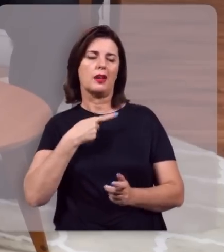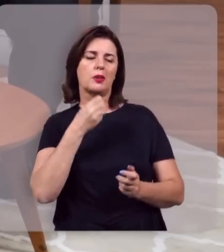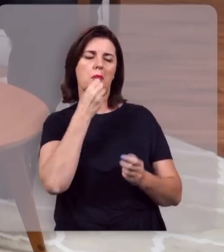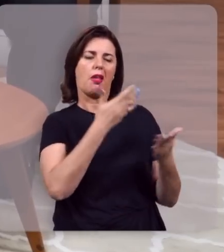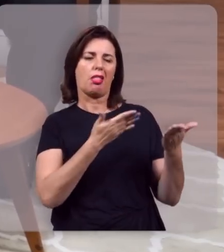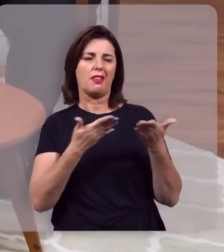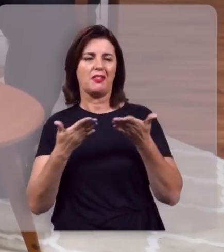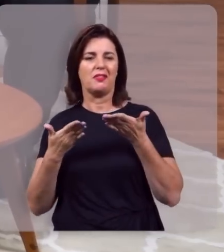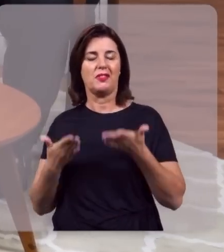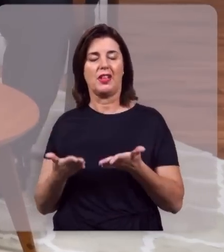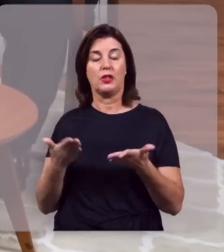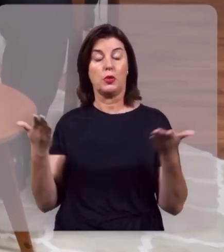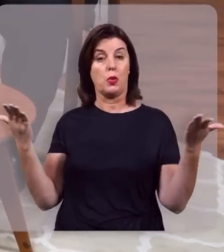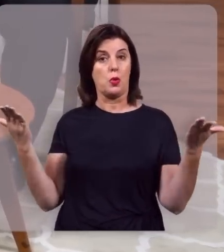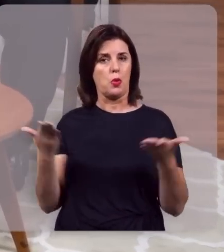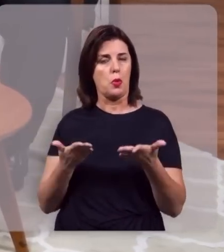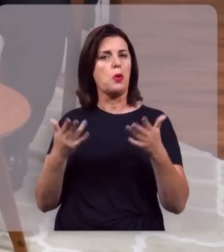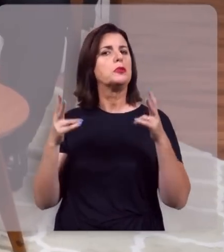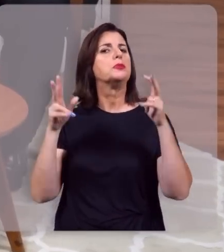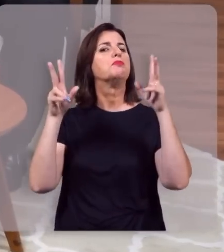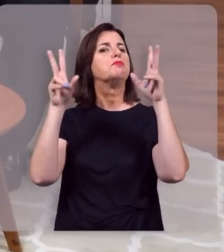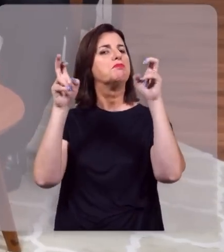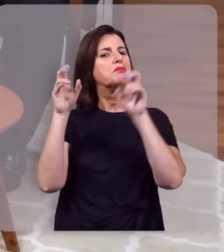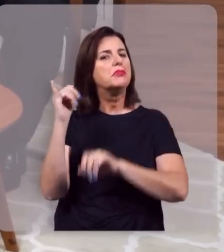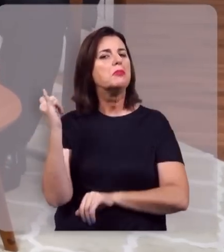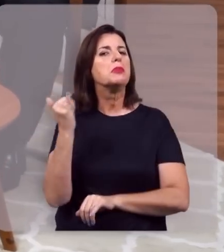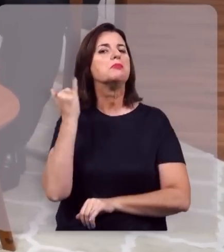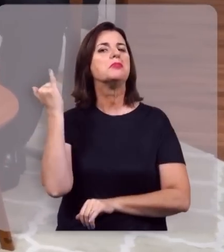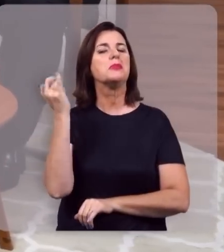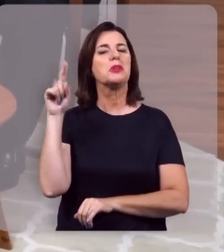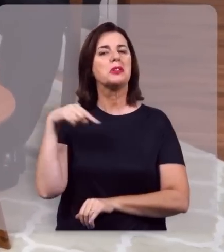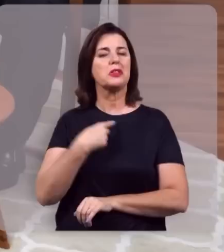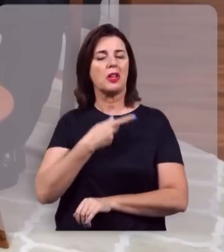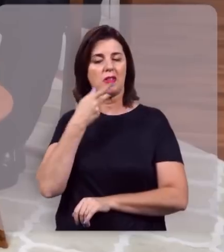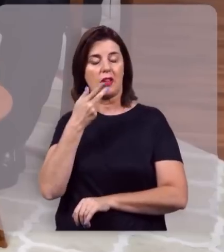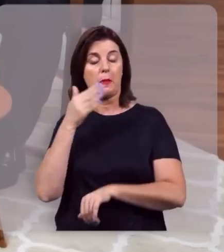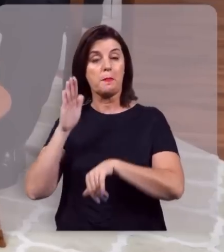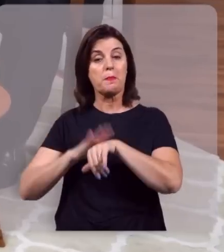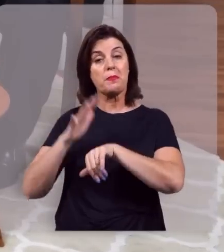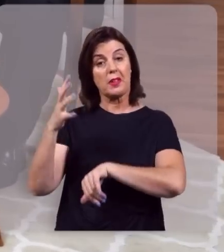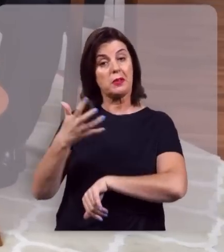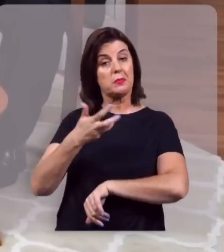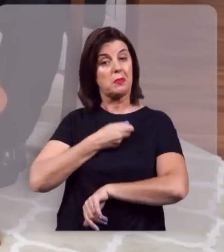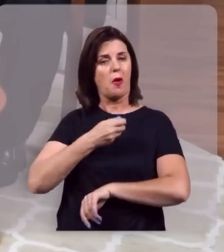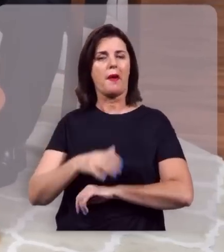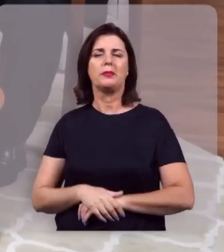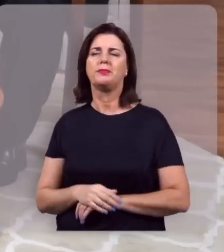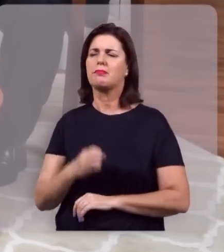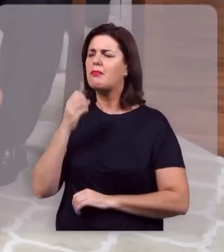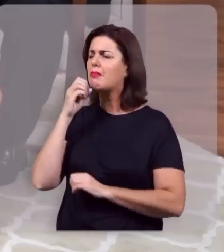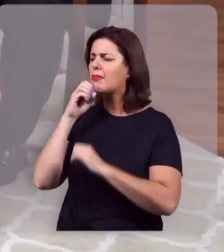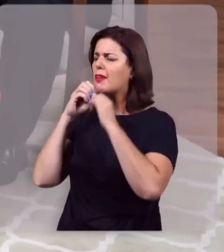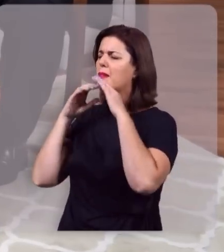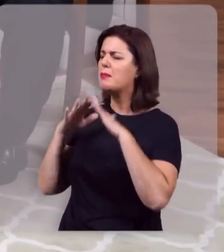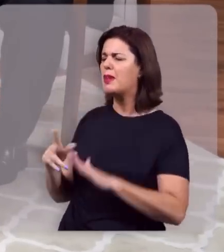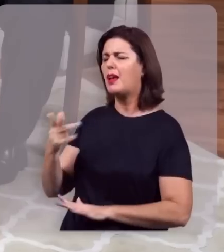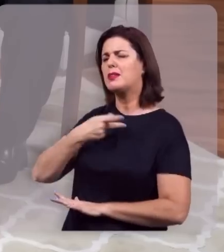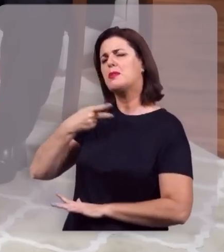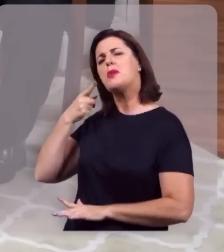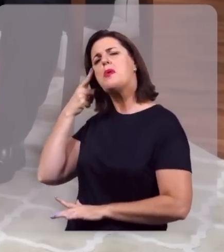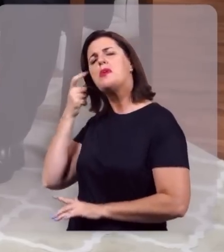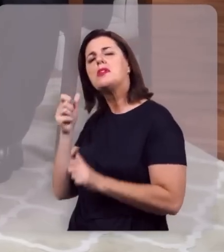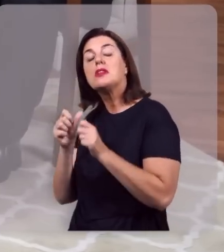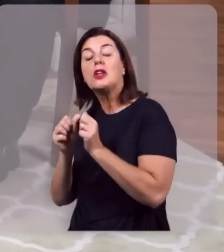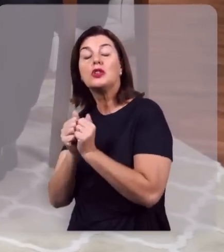muito bem-vindo e hoje uma excelente temática para a gente falar sobre salvação. Que bênção, reverendo Rodrigo, estar aqui